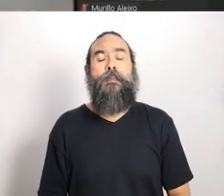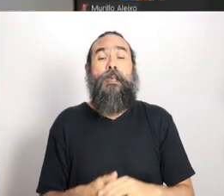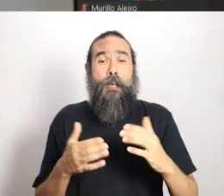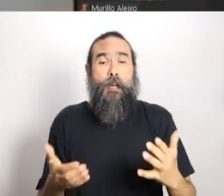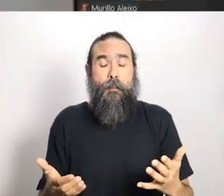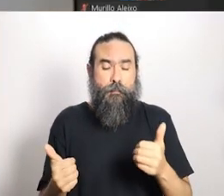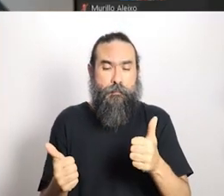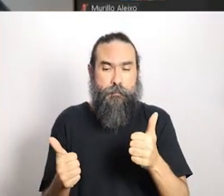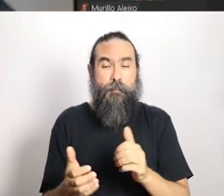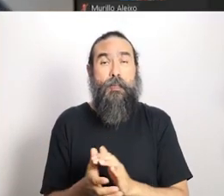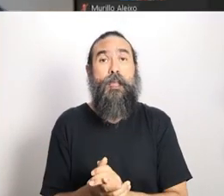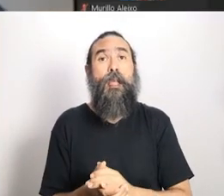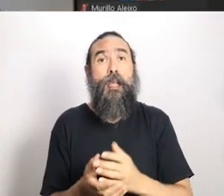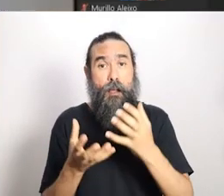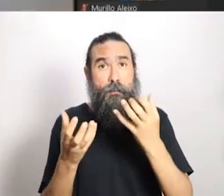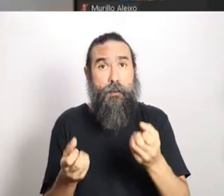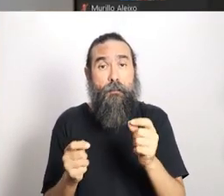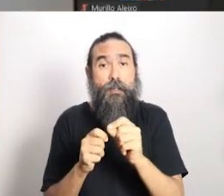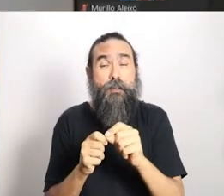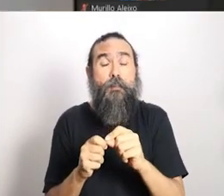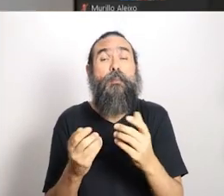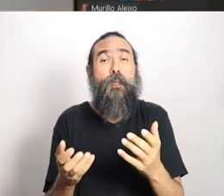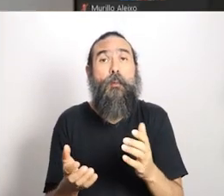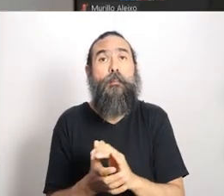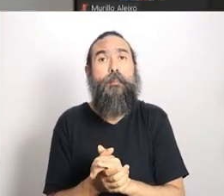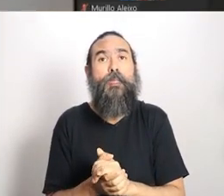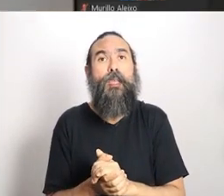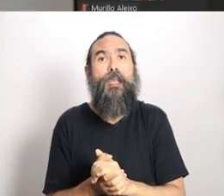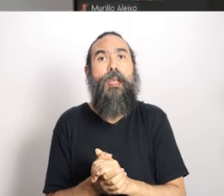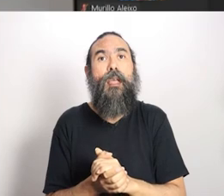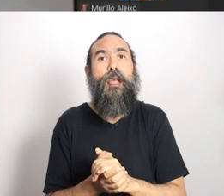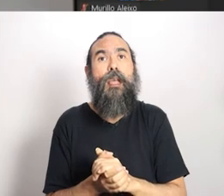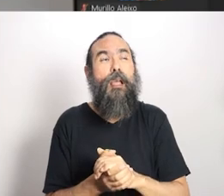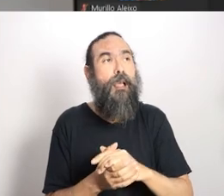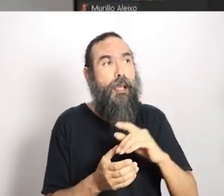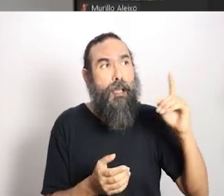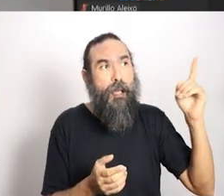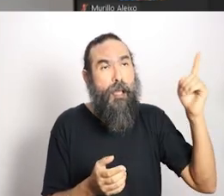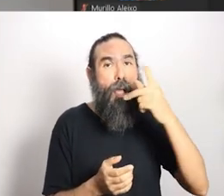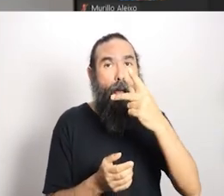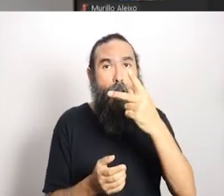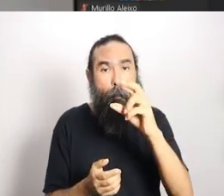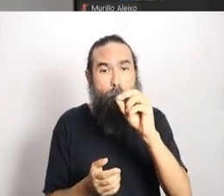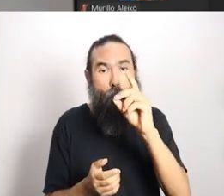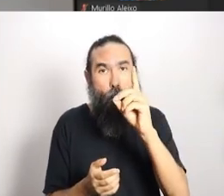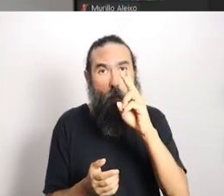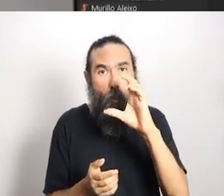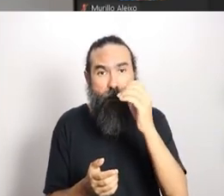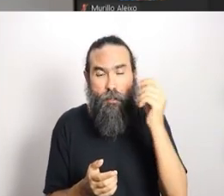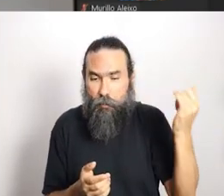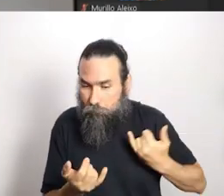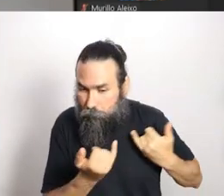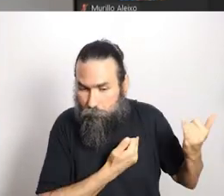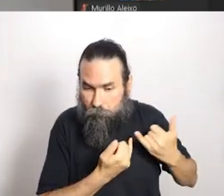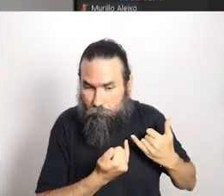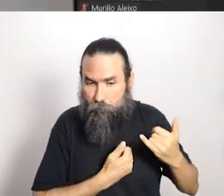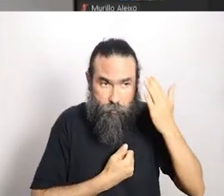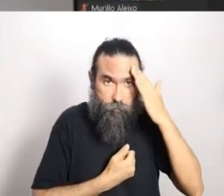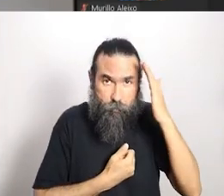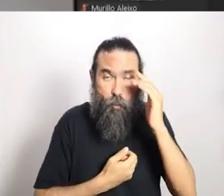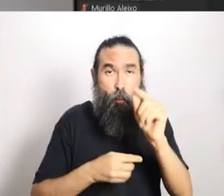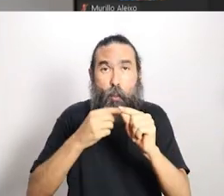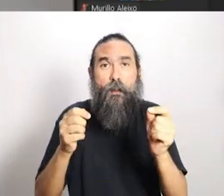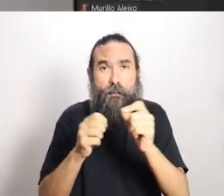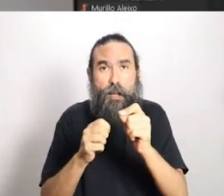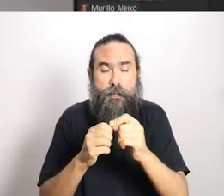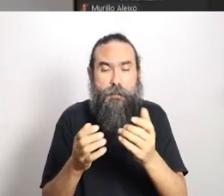vou fazer o seguinte, com as palavras de Paulinho, a gente já recebeu aqui alguns direcionamentos da produção. Bully, essa conversa vai